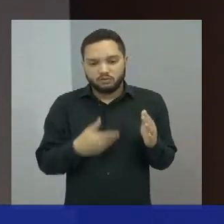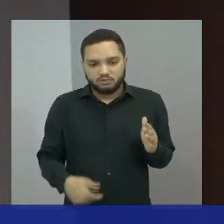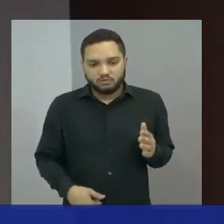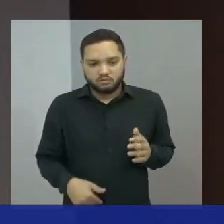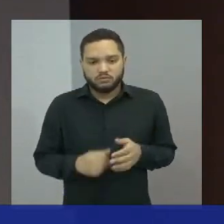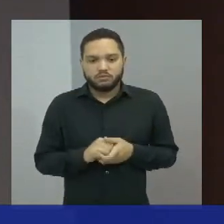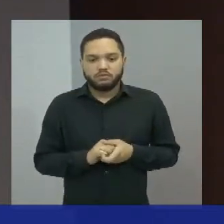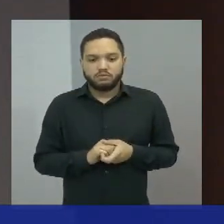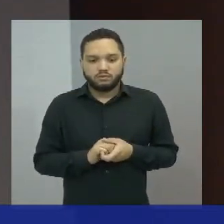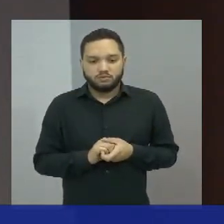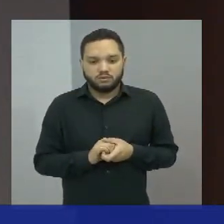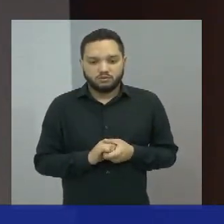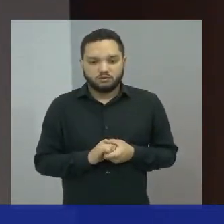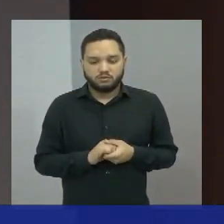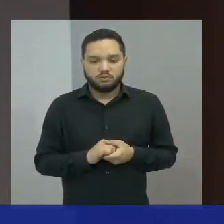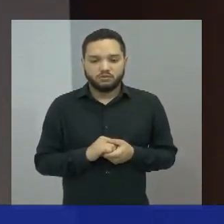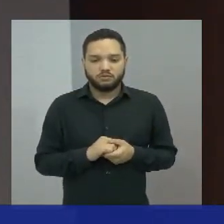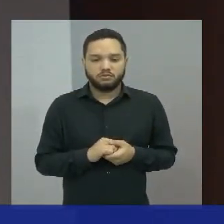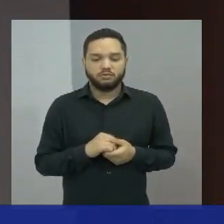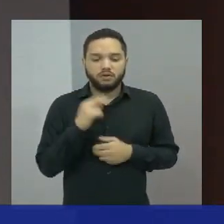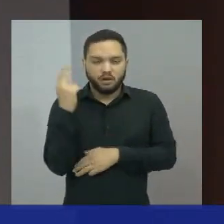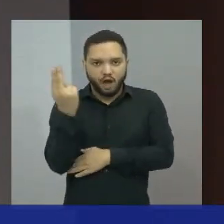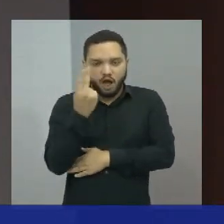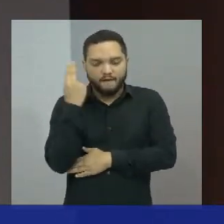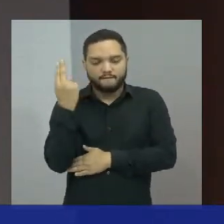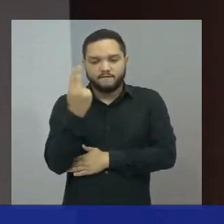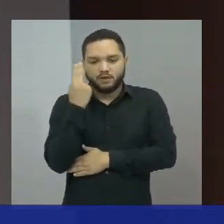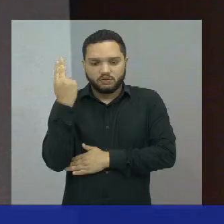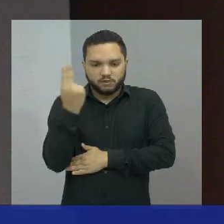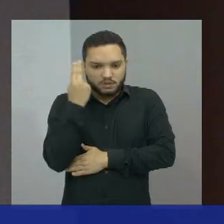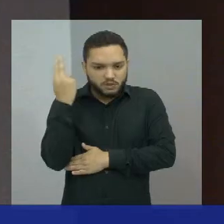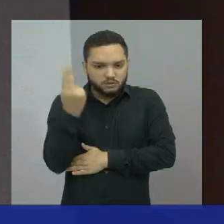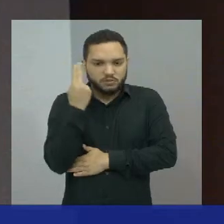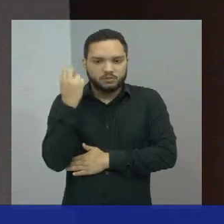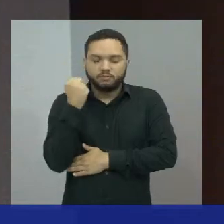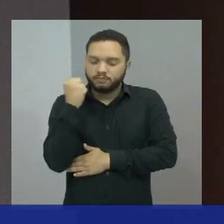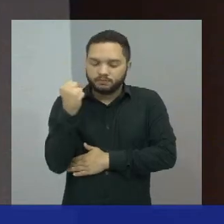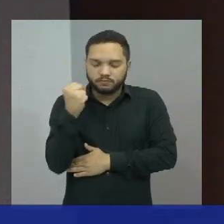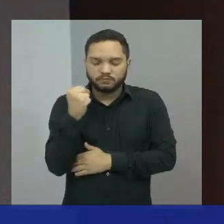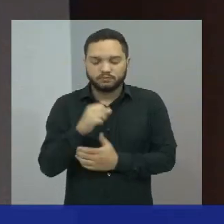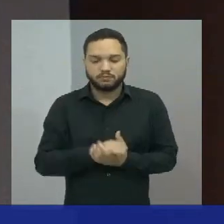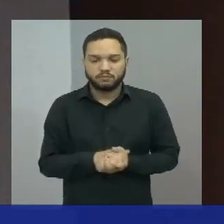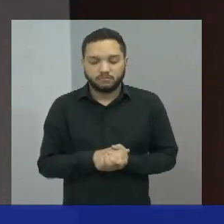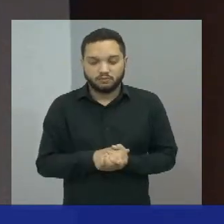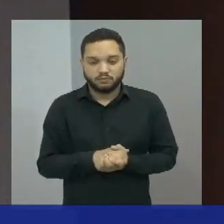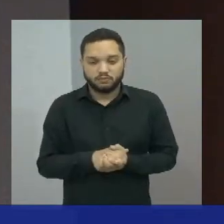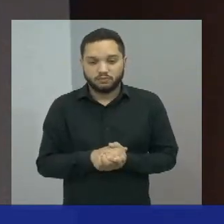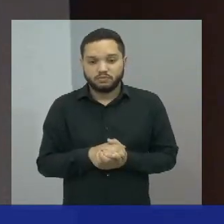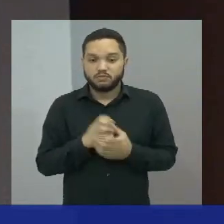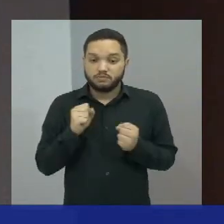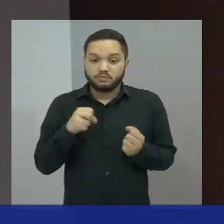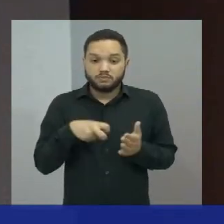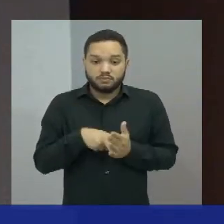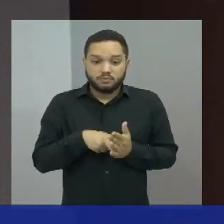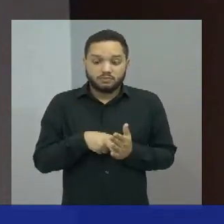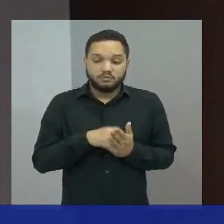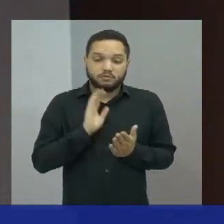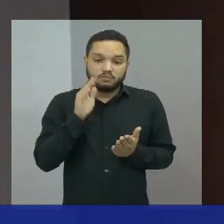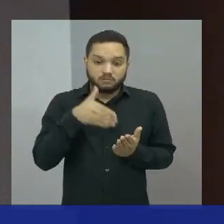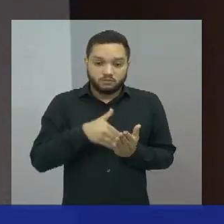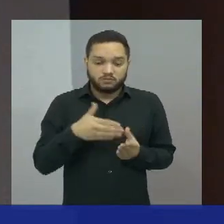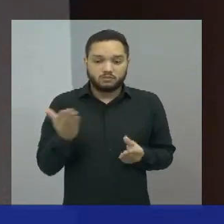uma infração classificada como gravíssima. Quais são as penalidades possíveis? No final do